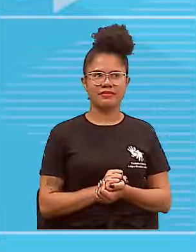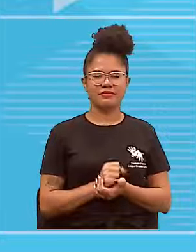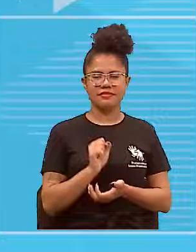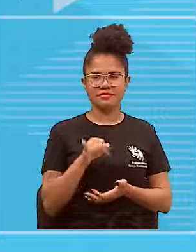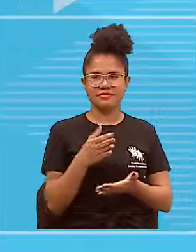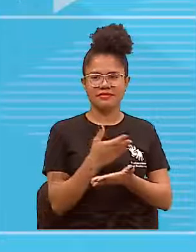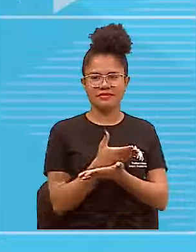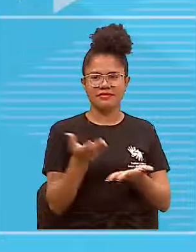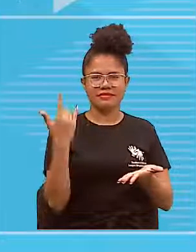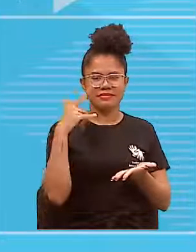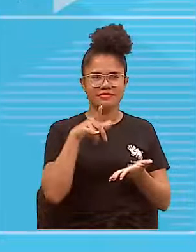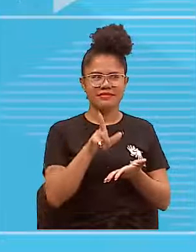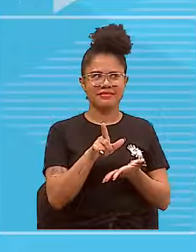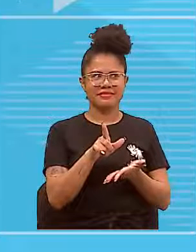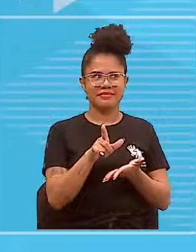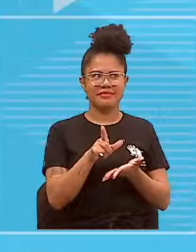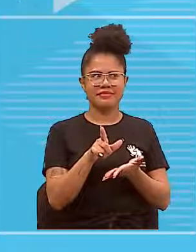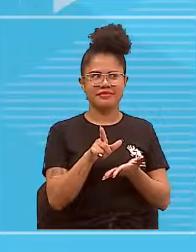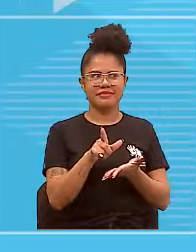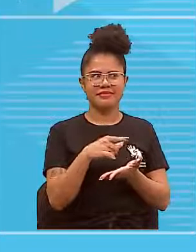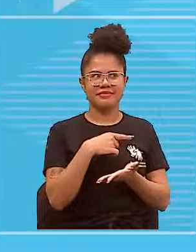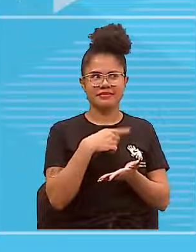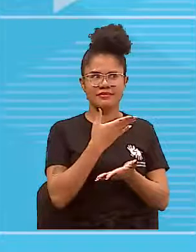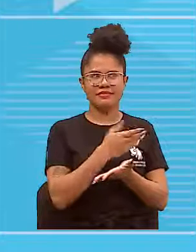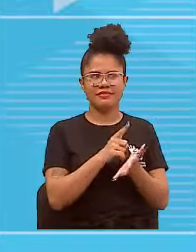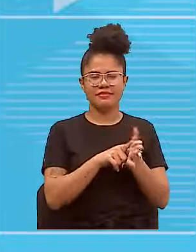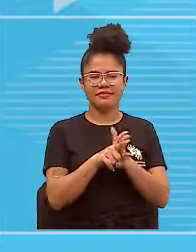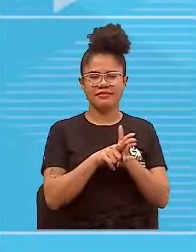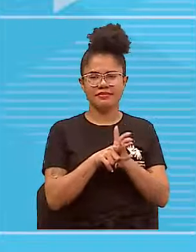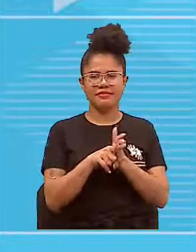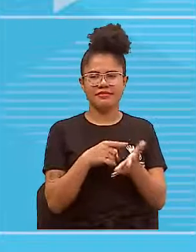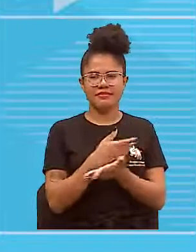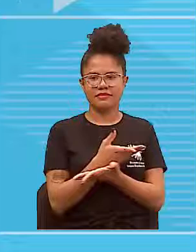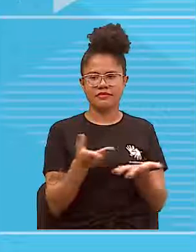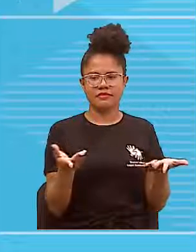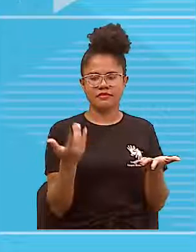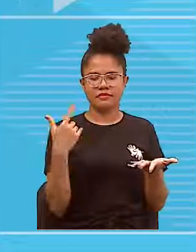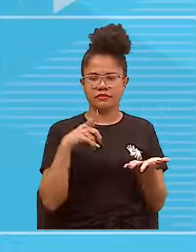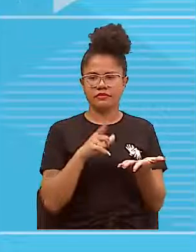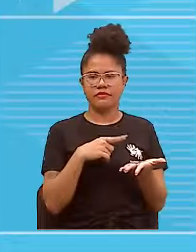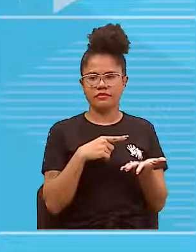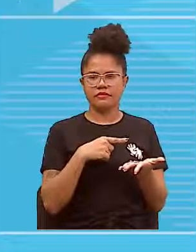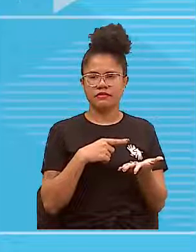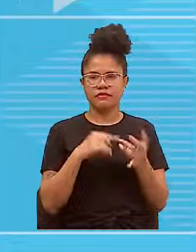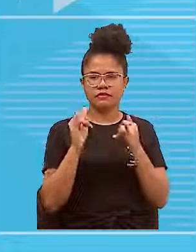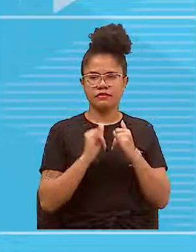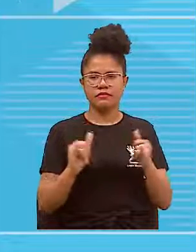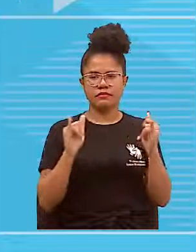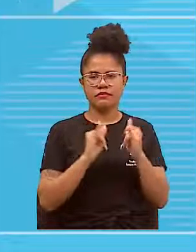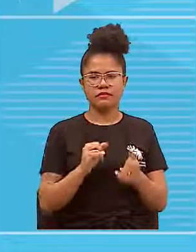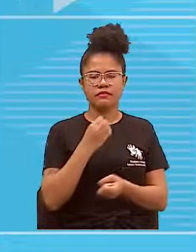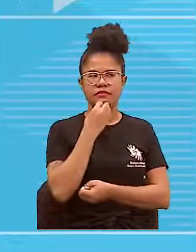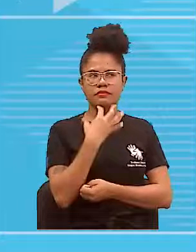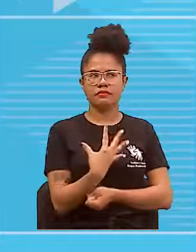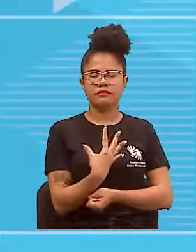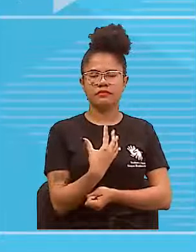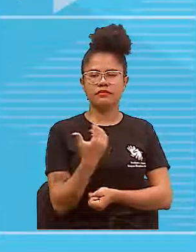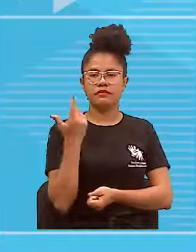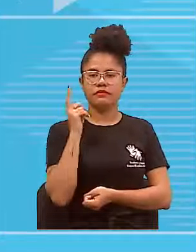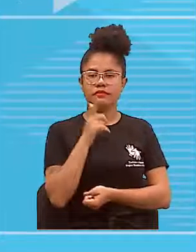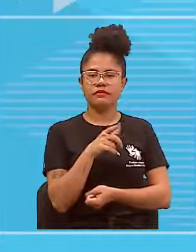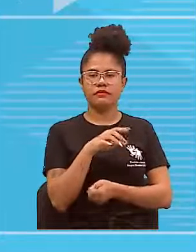de dados, você consegue transformar algo útil. Consegue